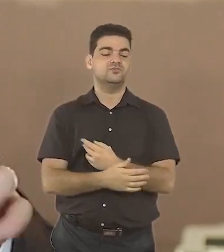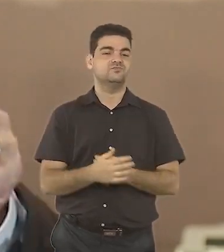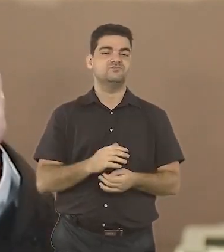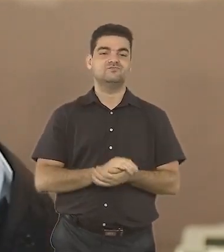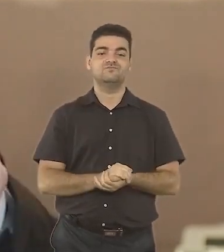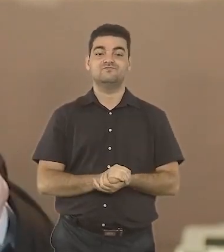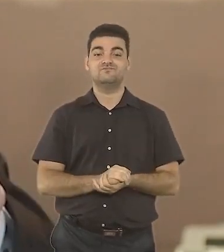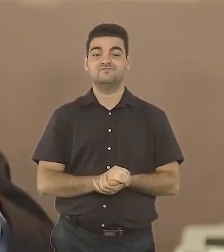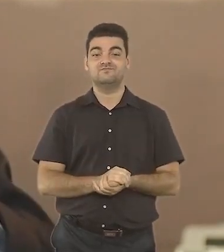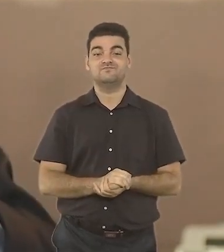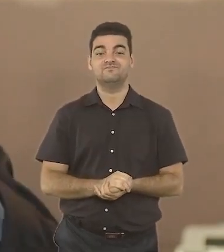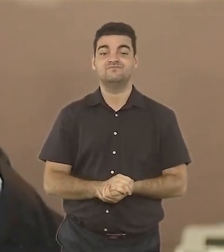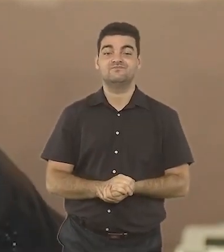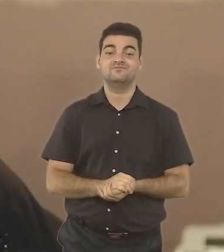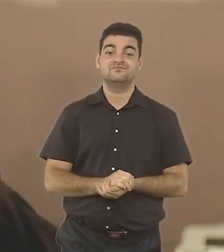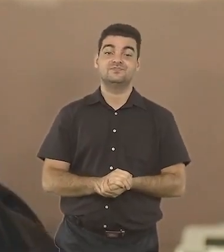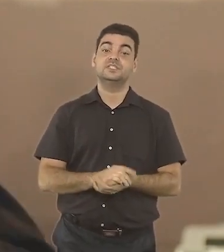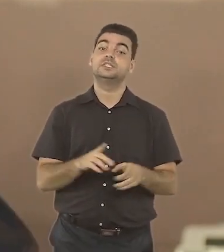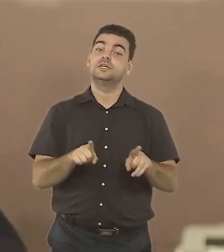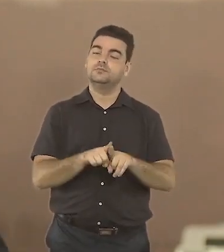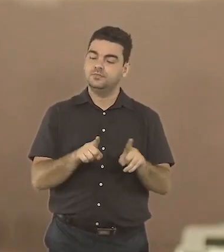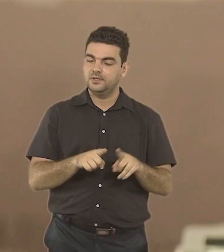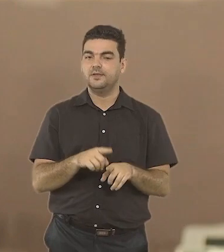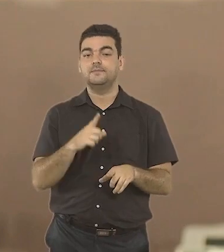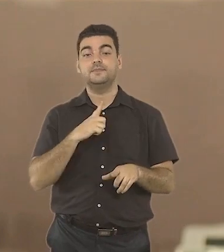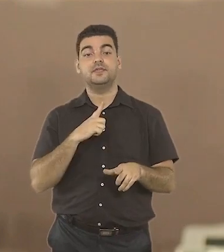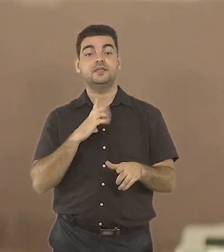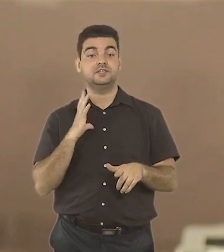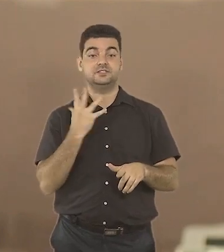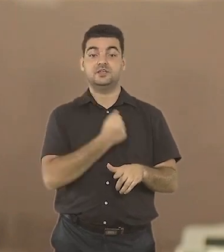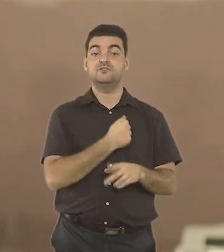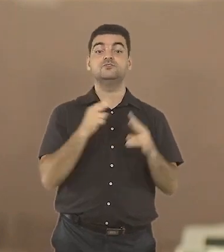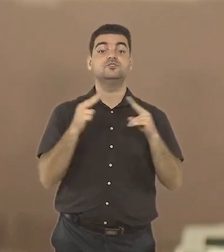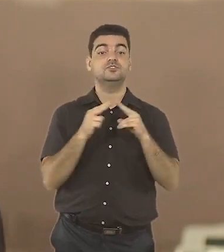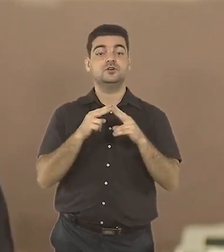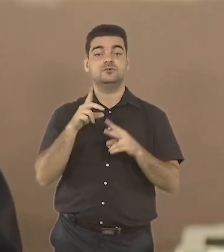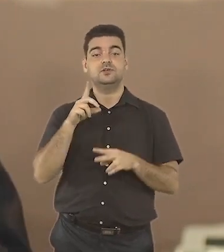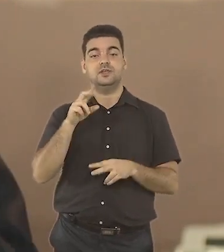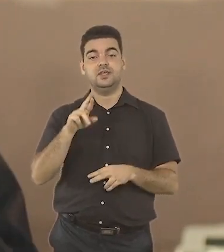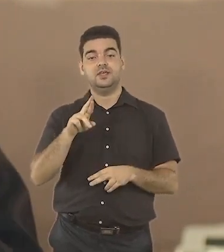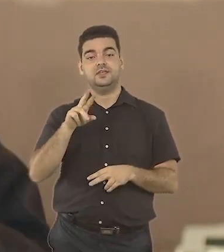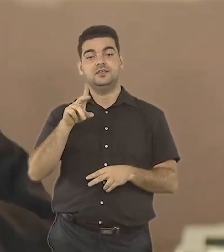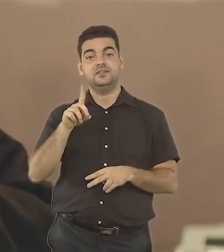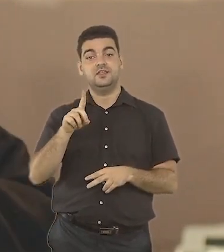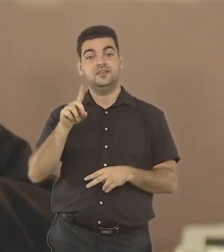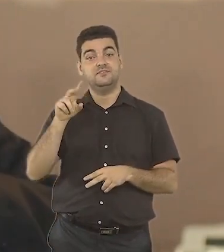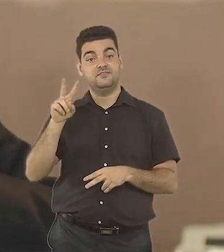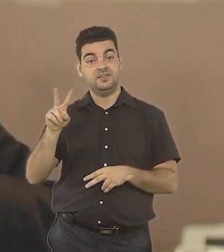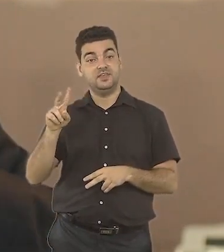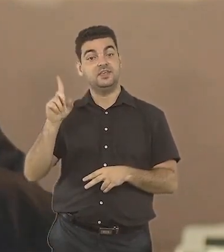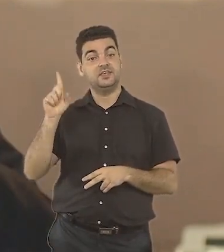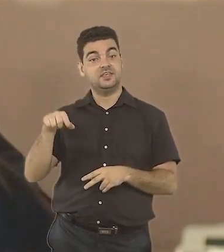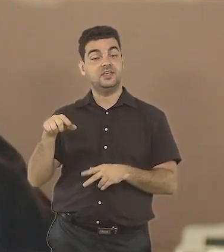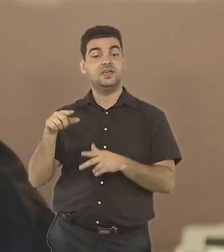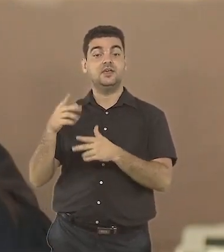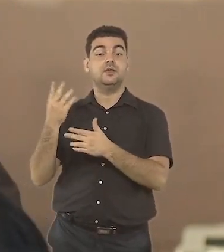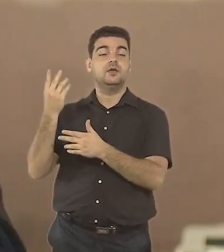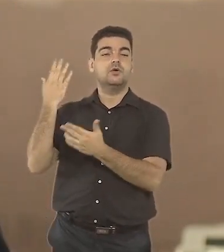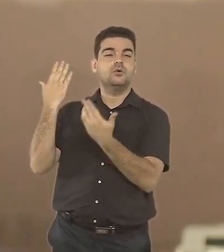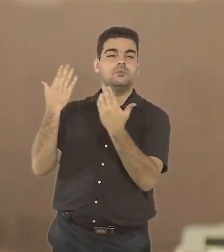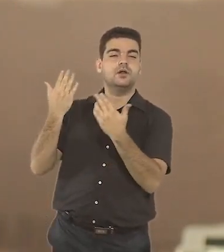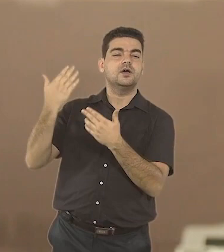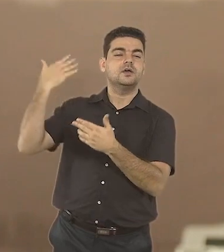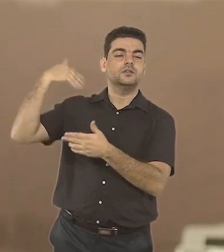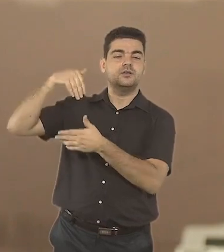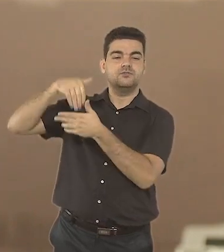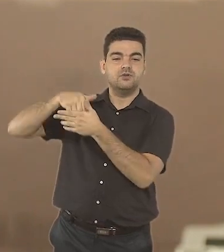divergência. Além disso, há o Registro Digital do Voto, o RDV, que é a versão digital da